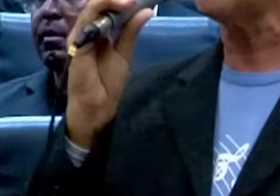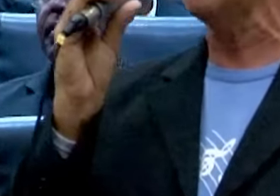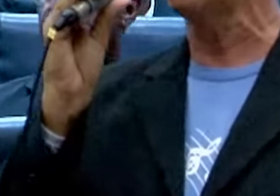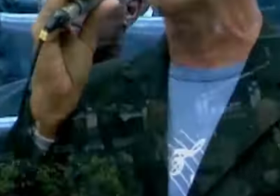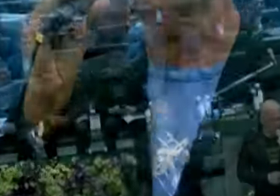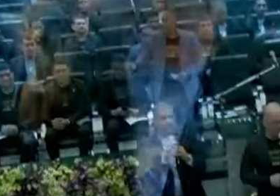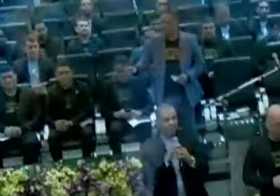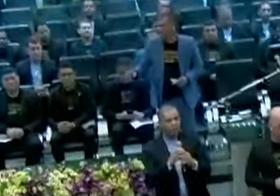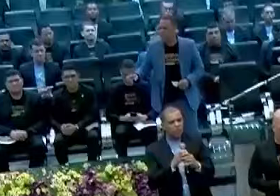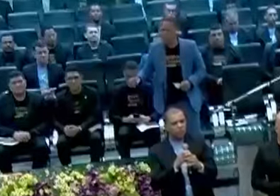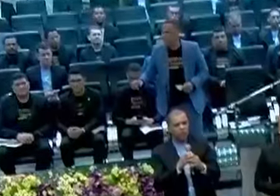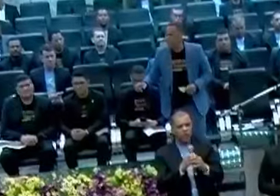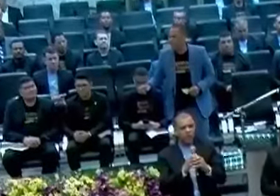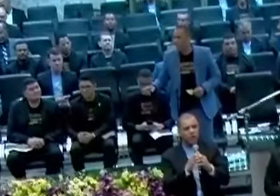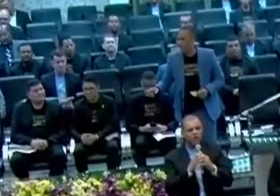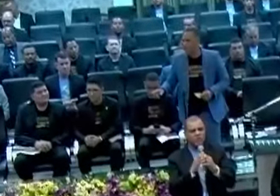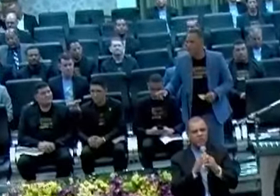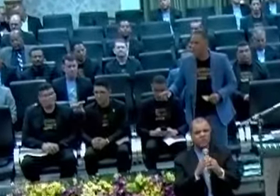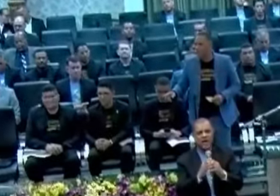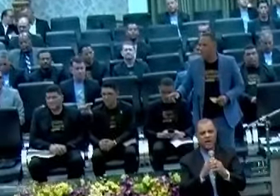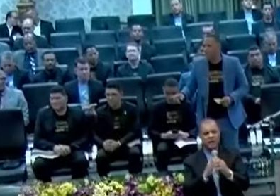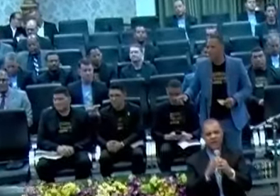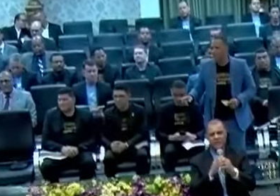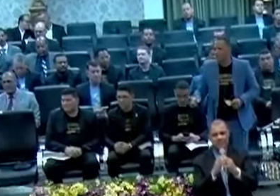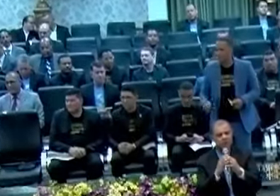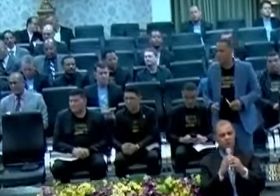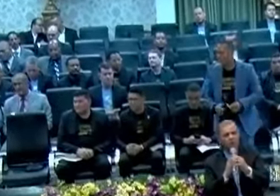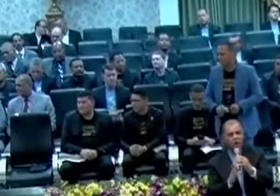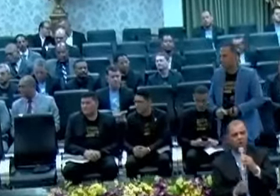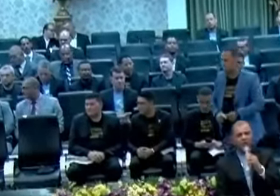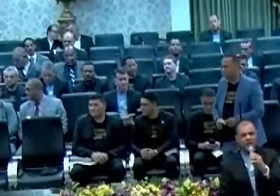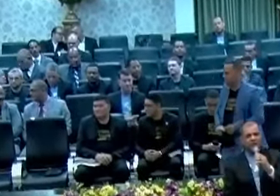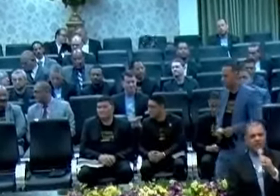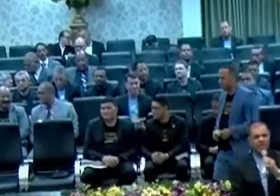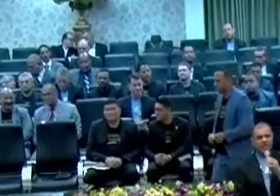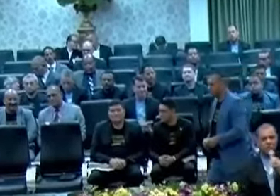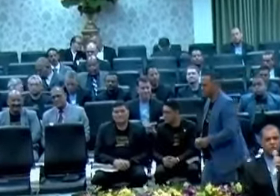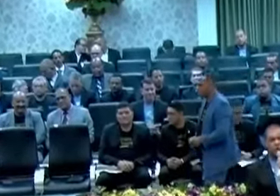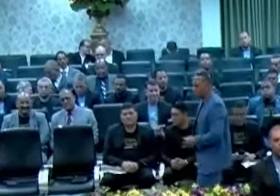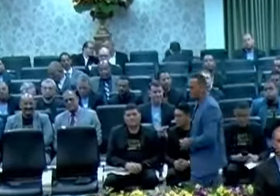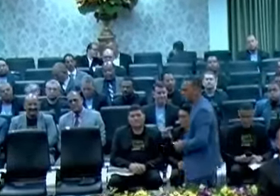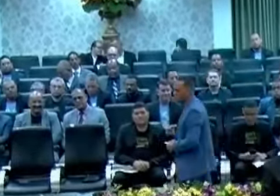Jesus. Temos força em teu nome,